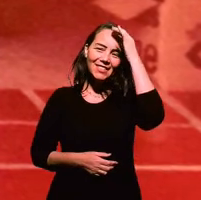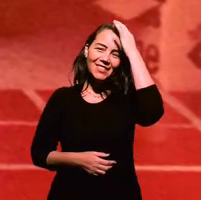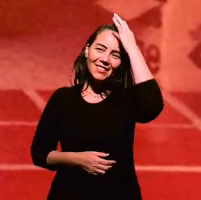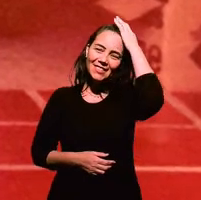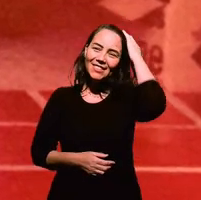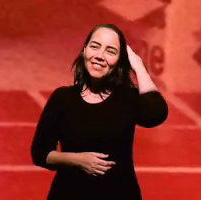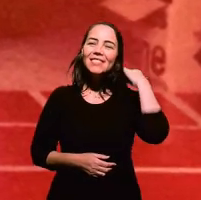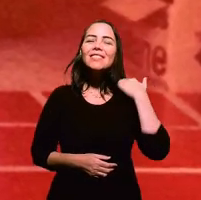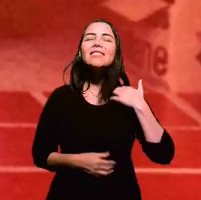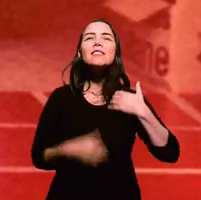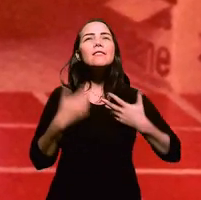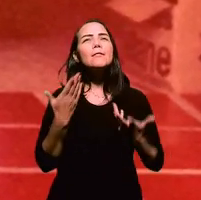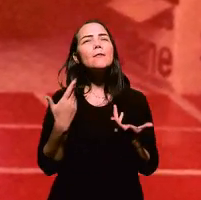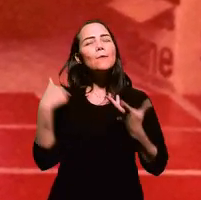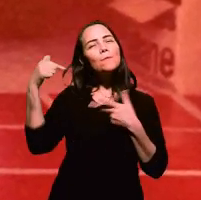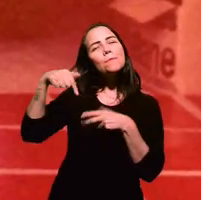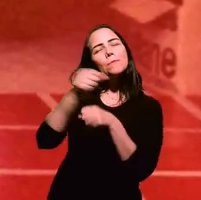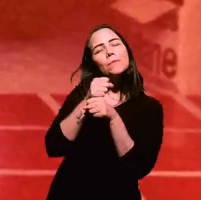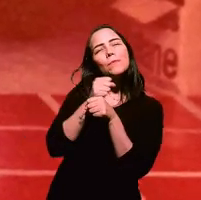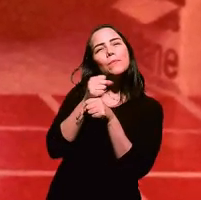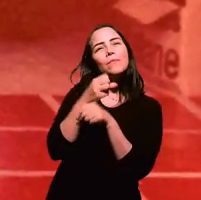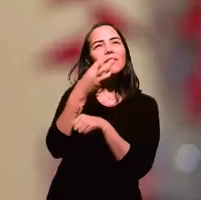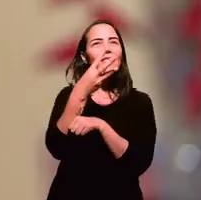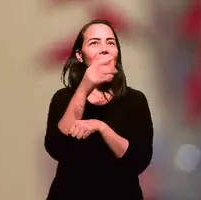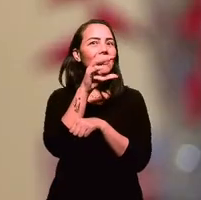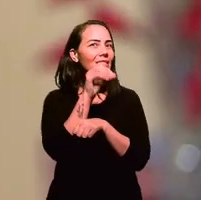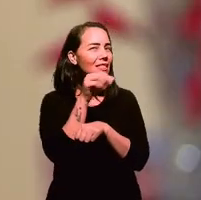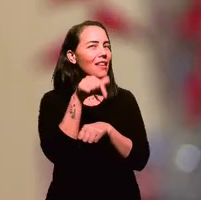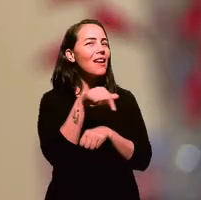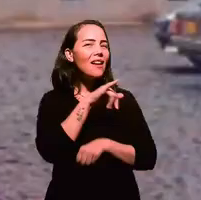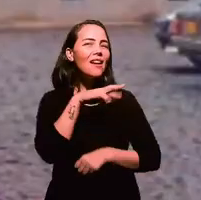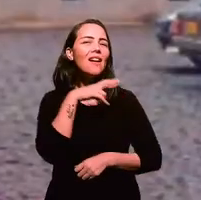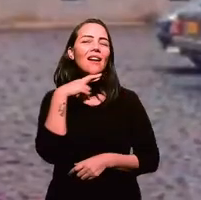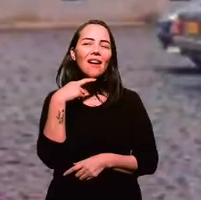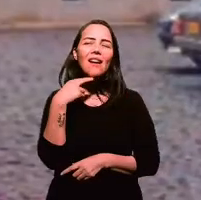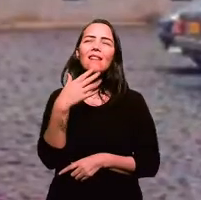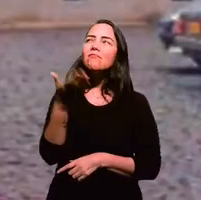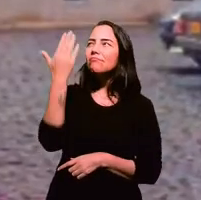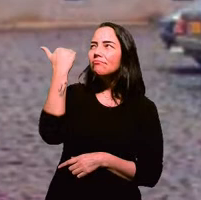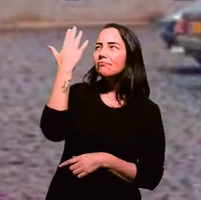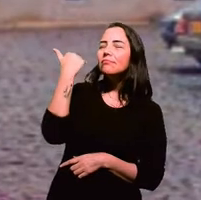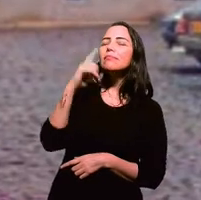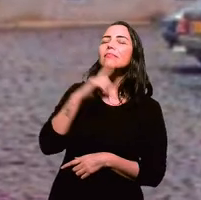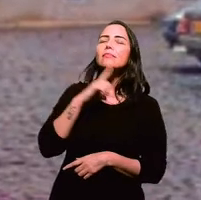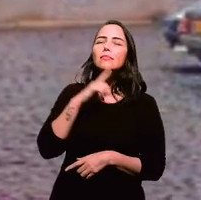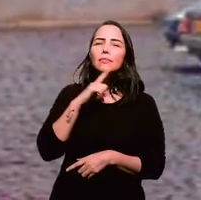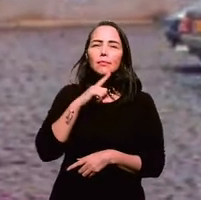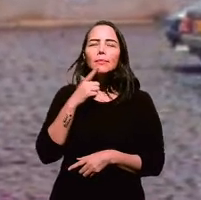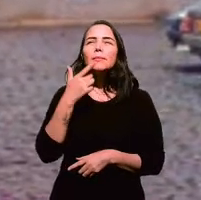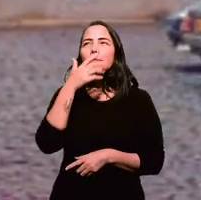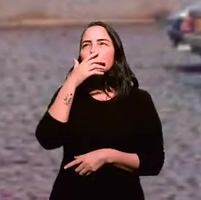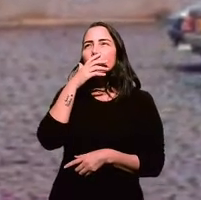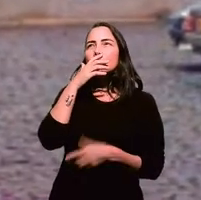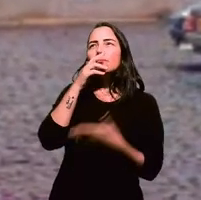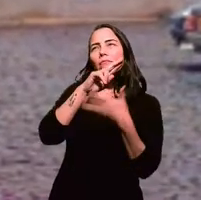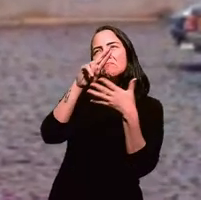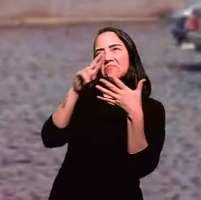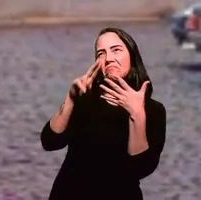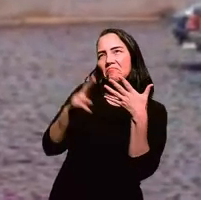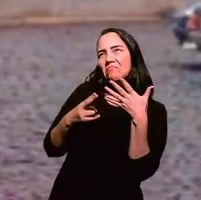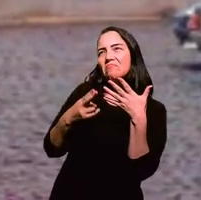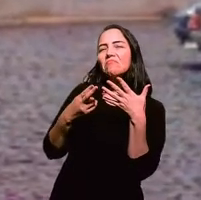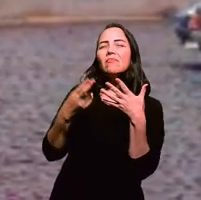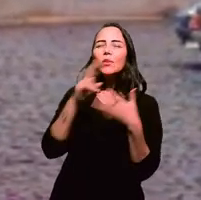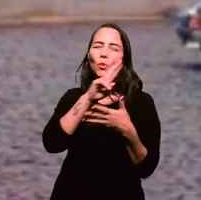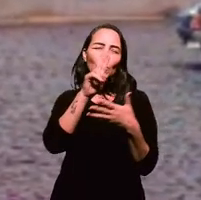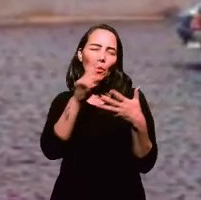Ele atuou aqui em Jaraguá há 30 anos. Na nossa época, tinha o Kaufmann, o Otza e